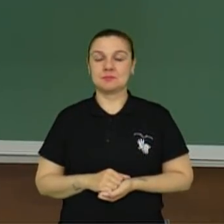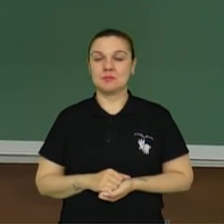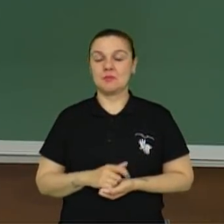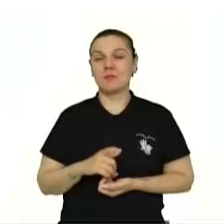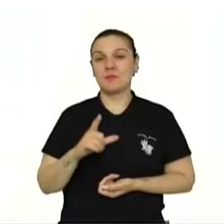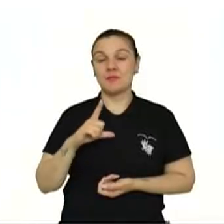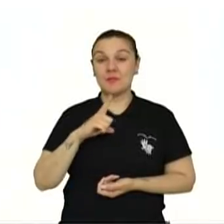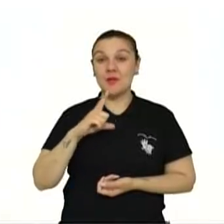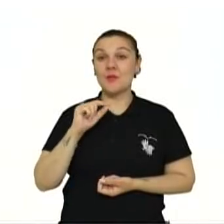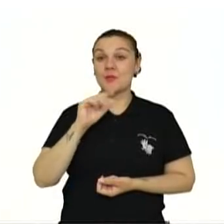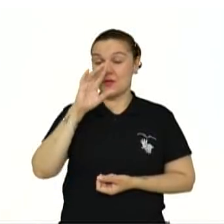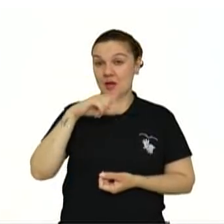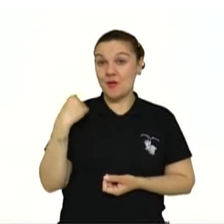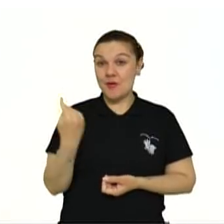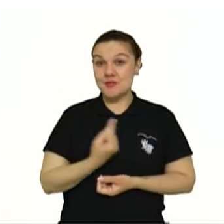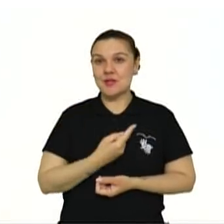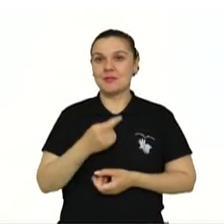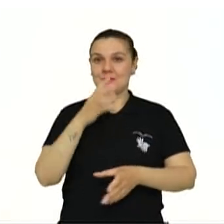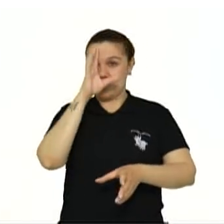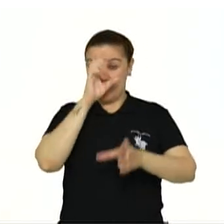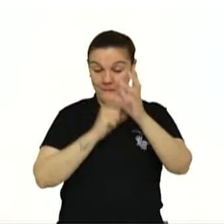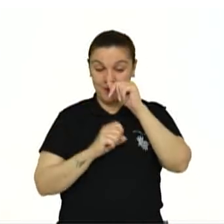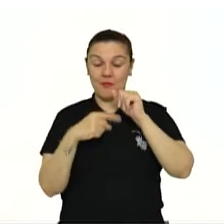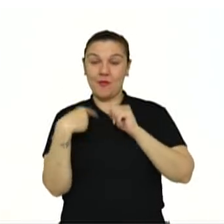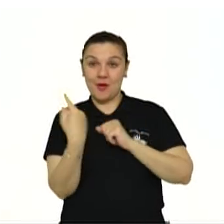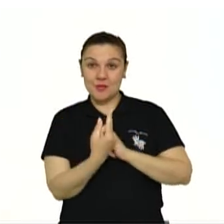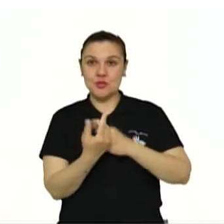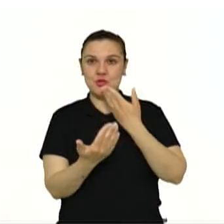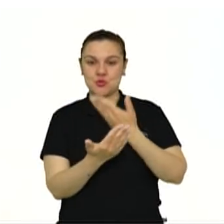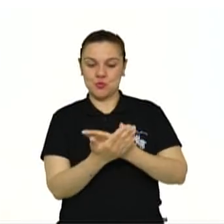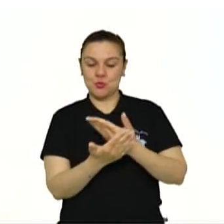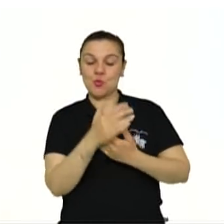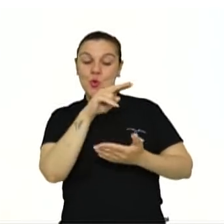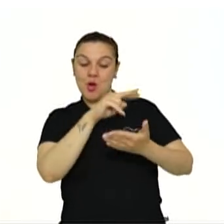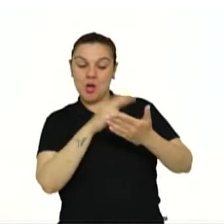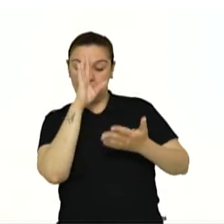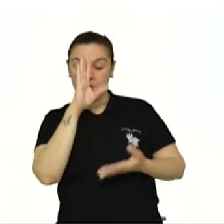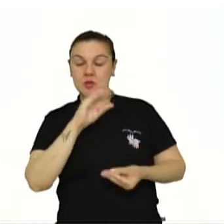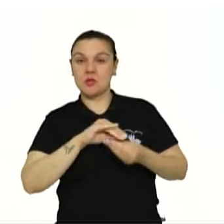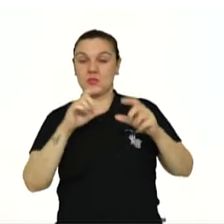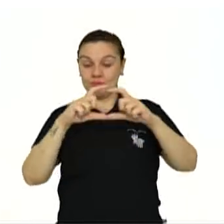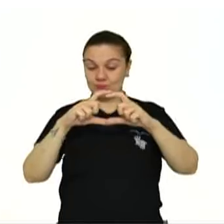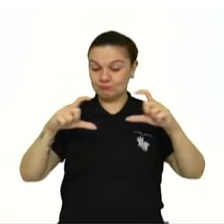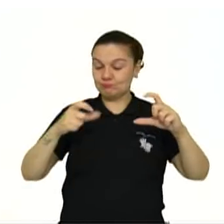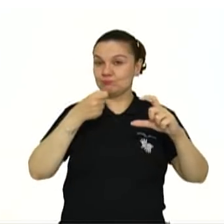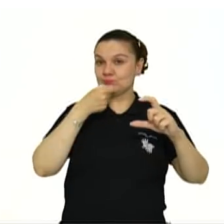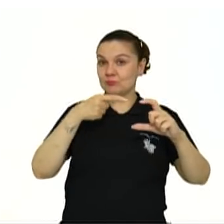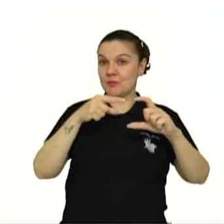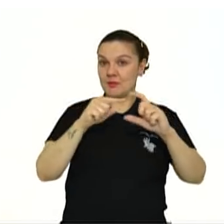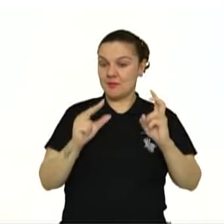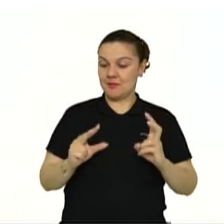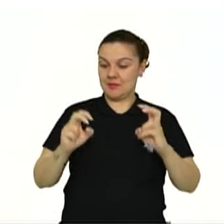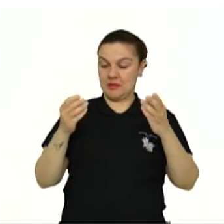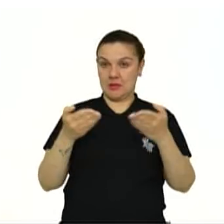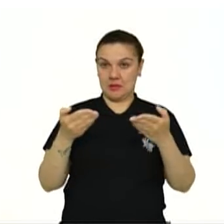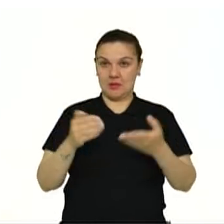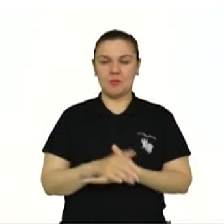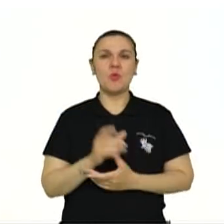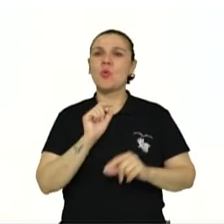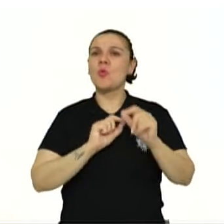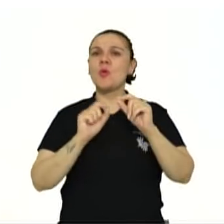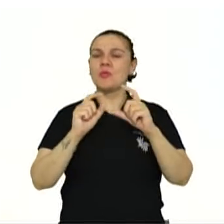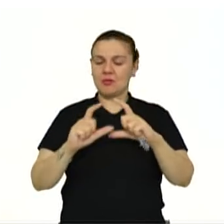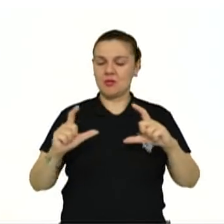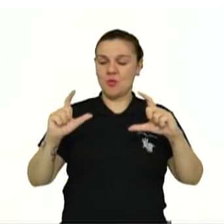até aqui o que nós trabalhamos, nós lemos e compreendemos o conteúdo temático da tirinha. O que era o